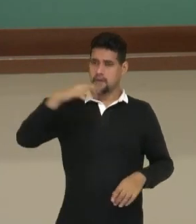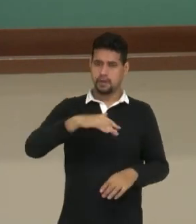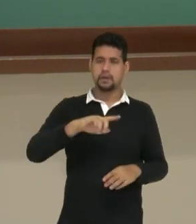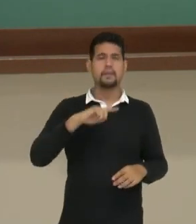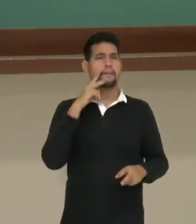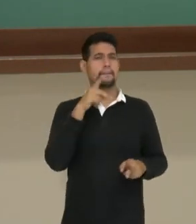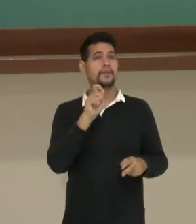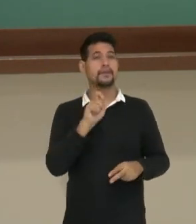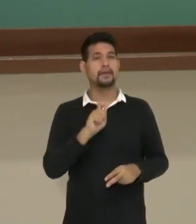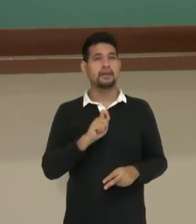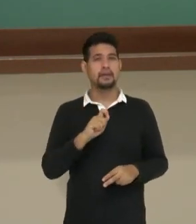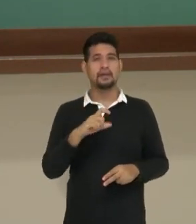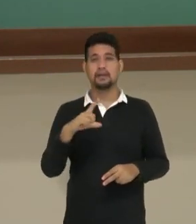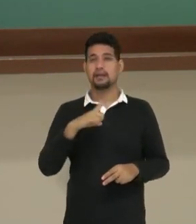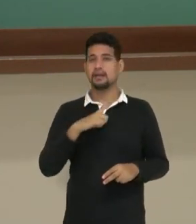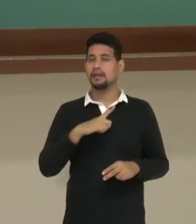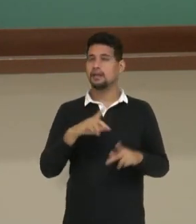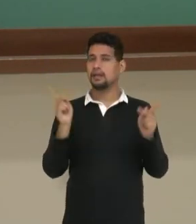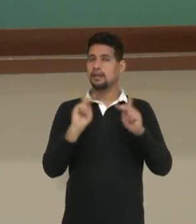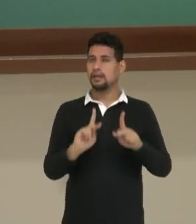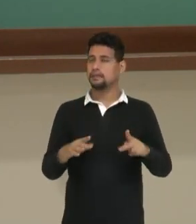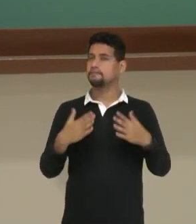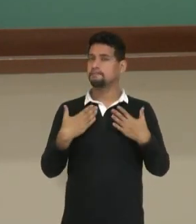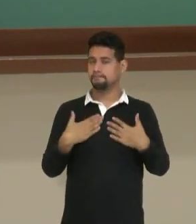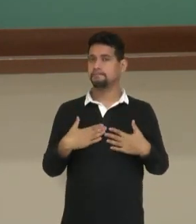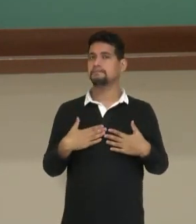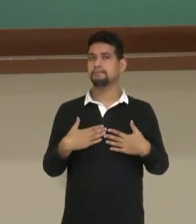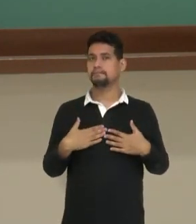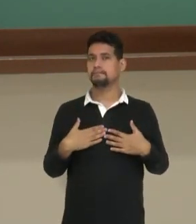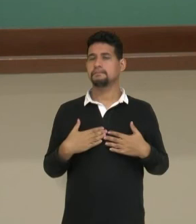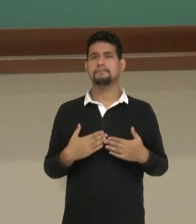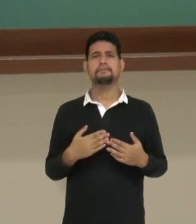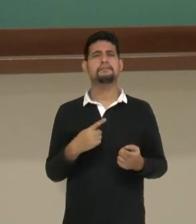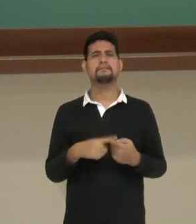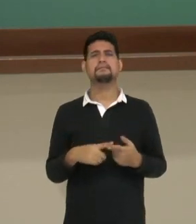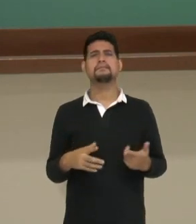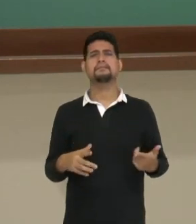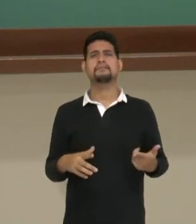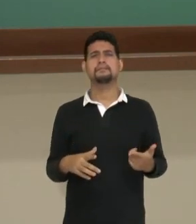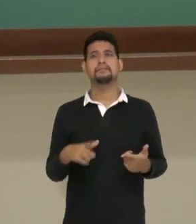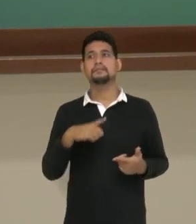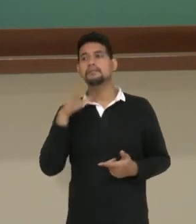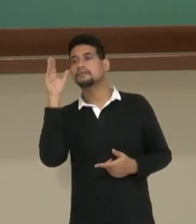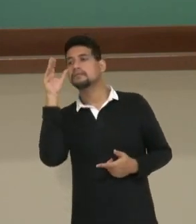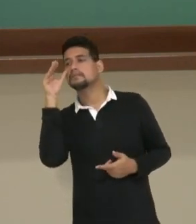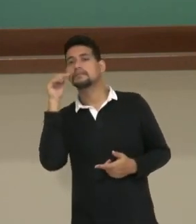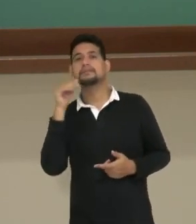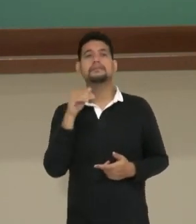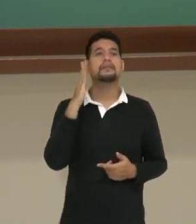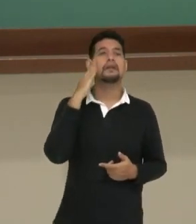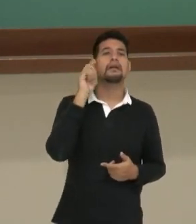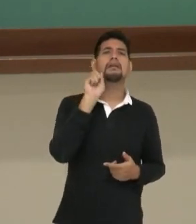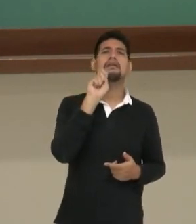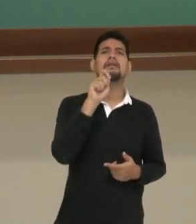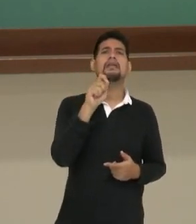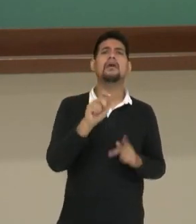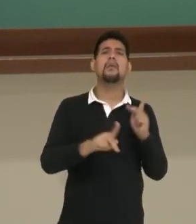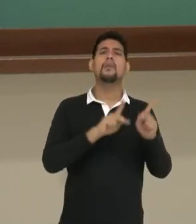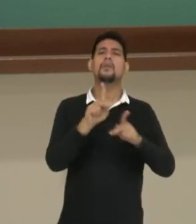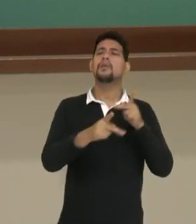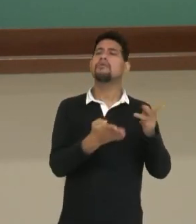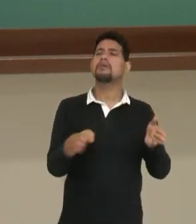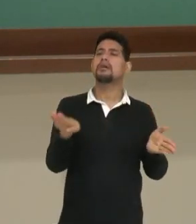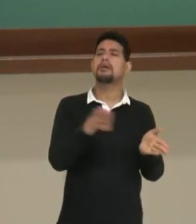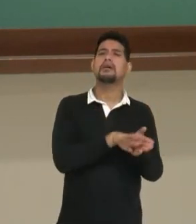que eles os recebem de forma pacífica. Por quê? Eles estão curiosos para saber quem são esses que estão